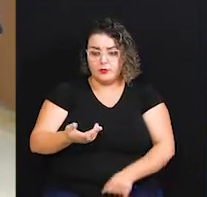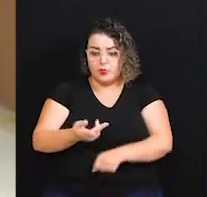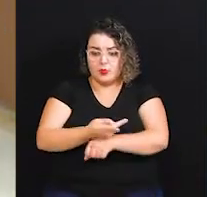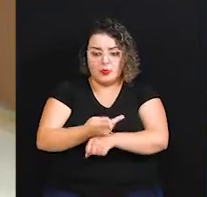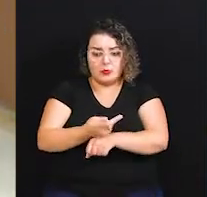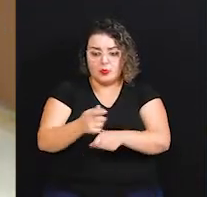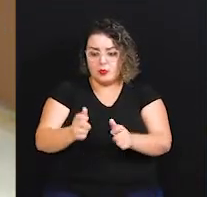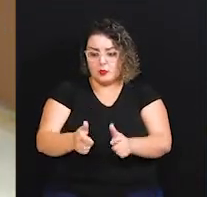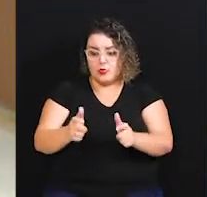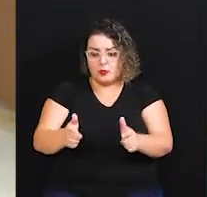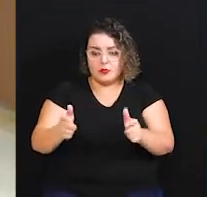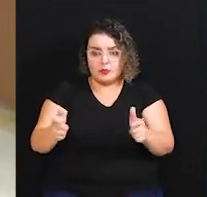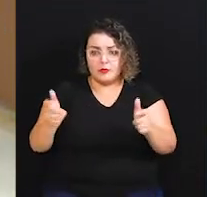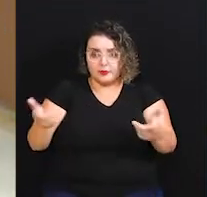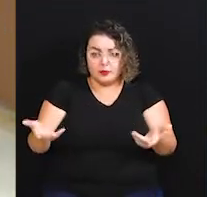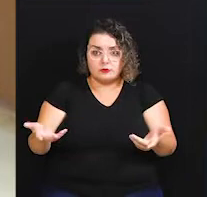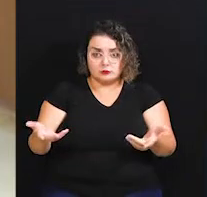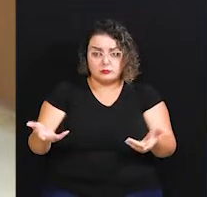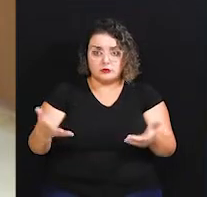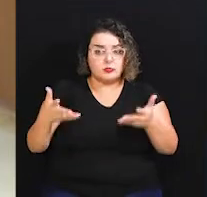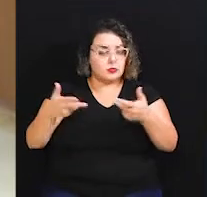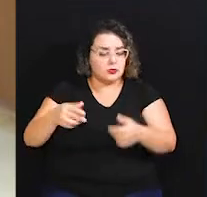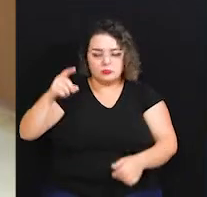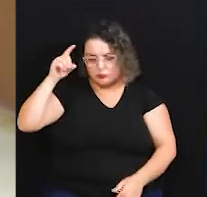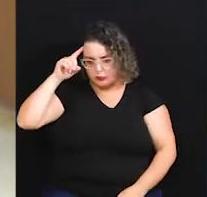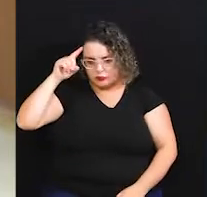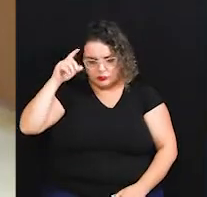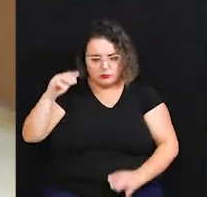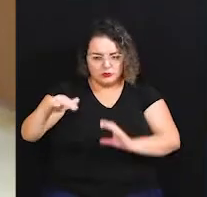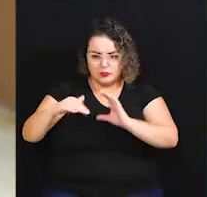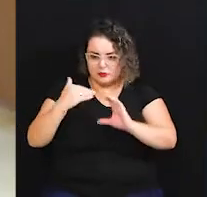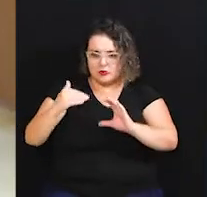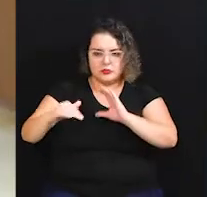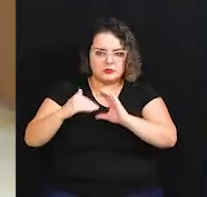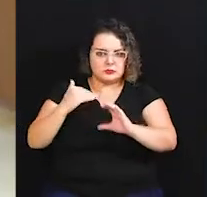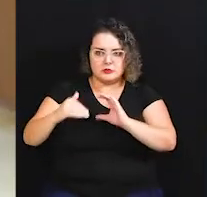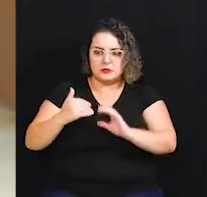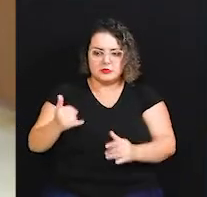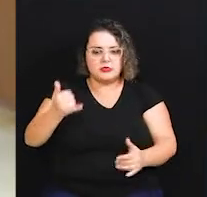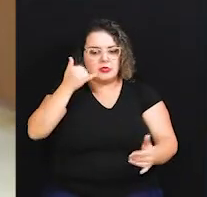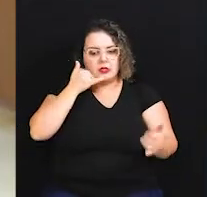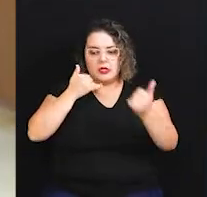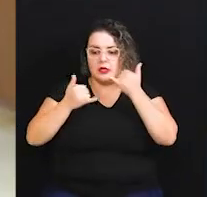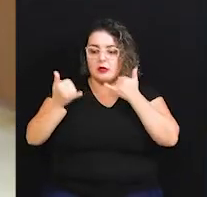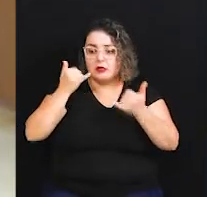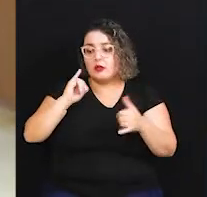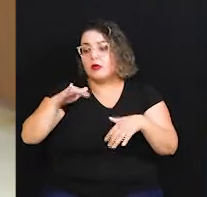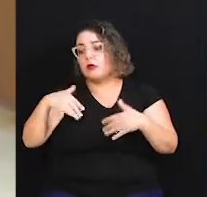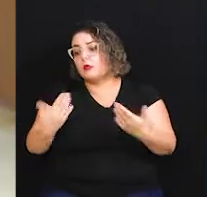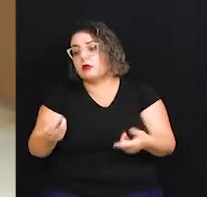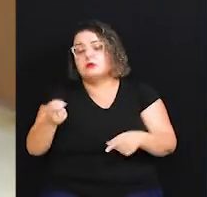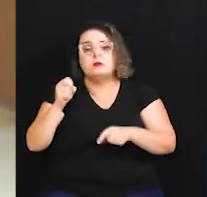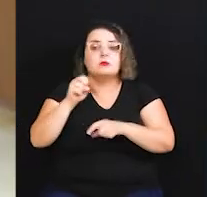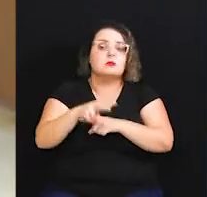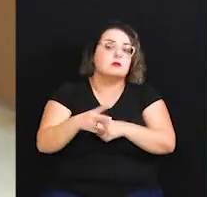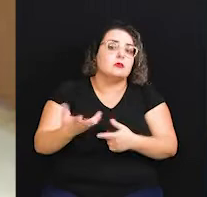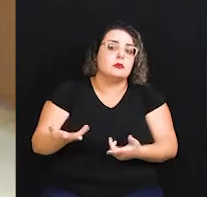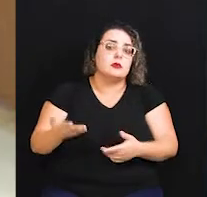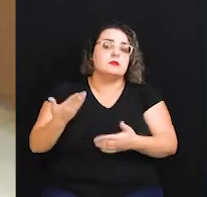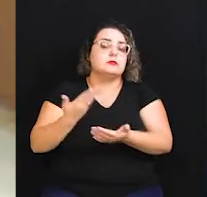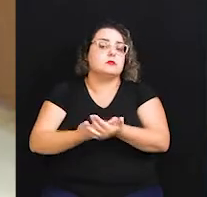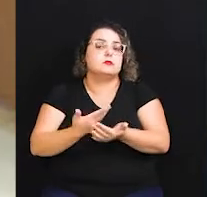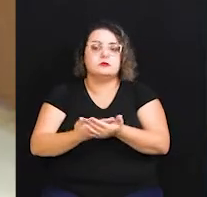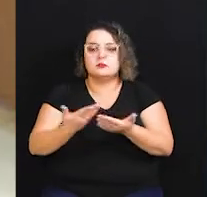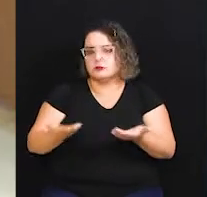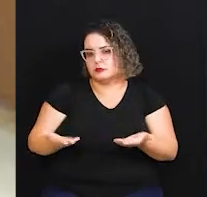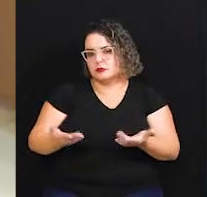vez maior. Todo mundo, todos os dias, mensagens chegando, ligações, quando que vai ter vaga para se estudar aí?